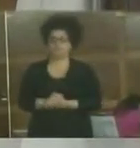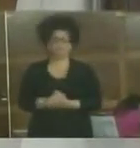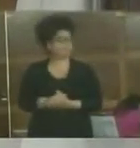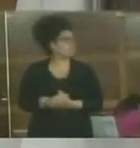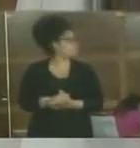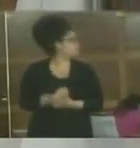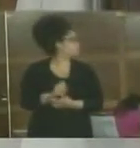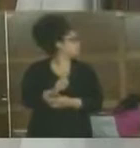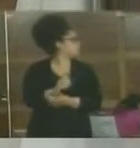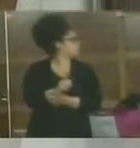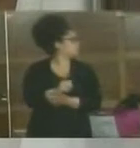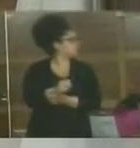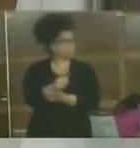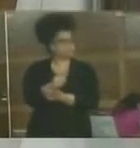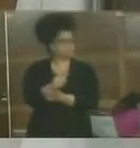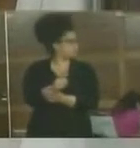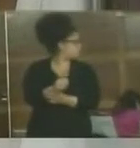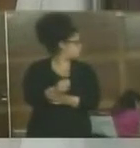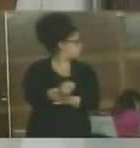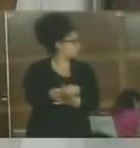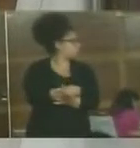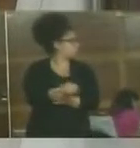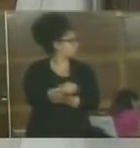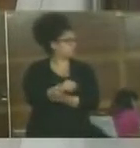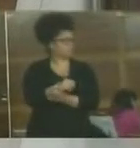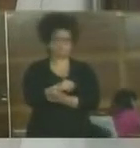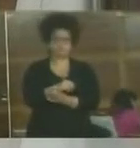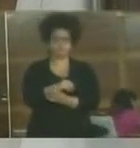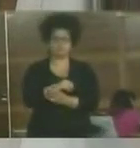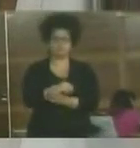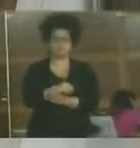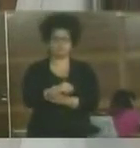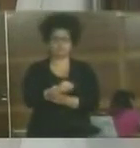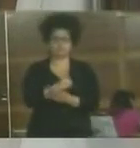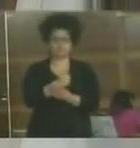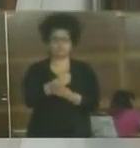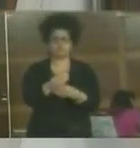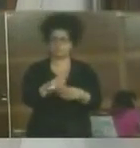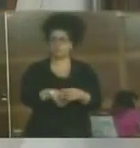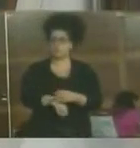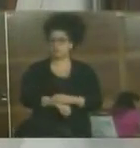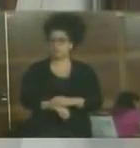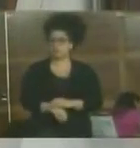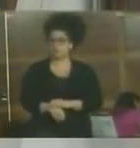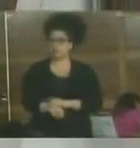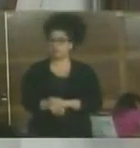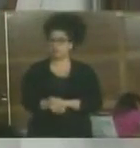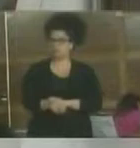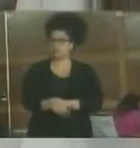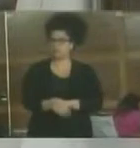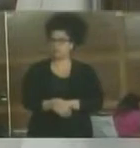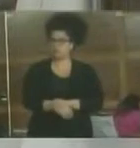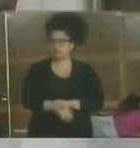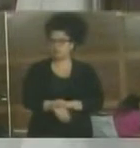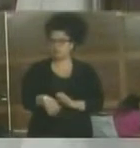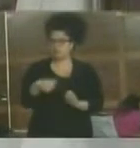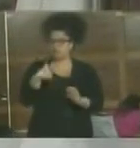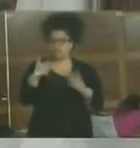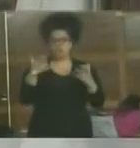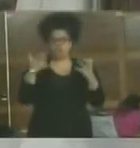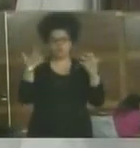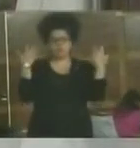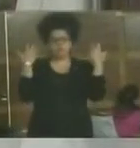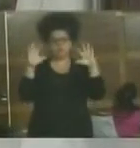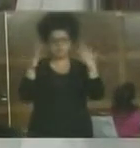Bom, e na finalização agora da minha fala, porque eu já excedi o meu tempo, eu vou parabenizar,